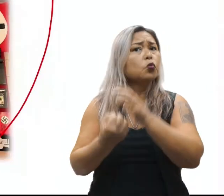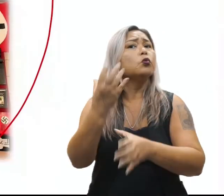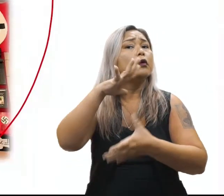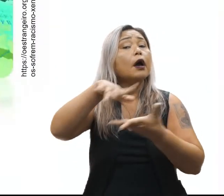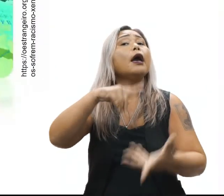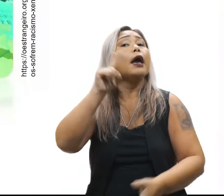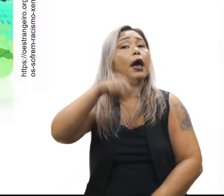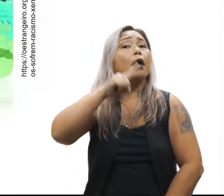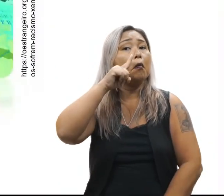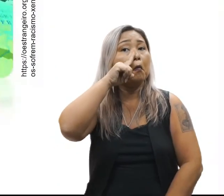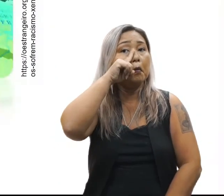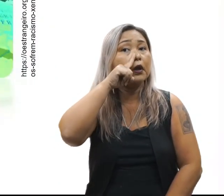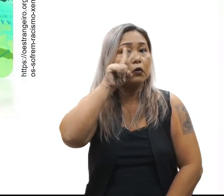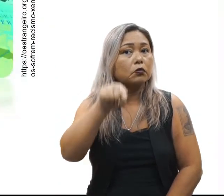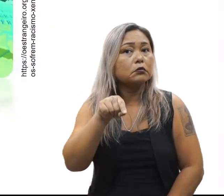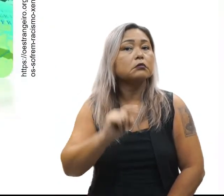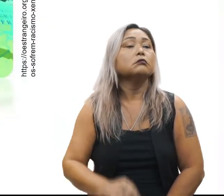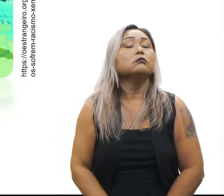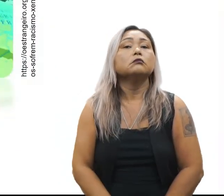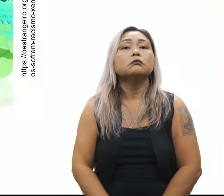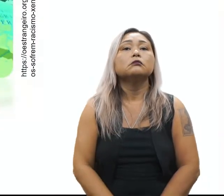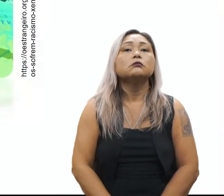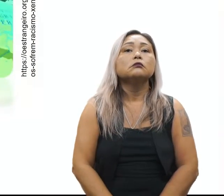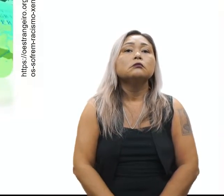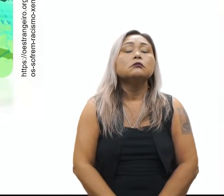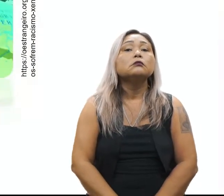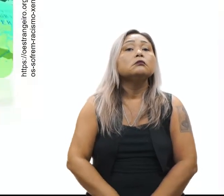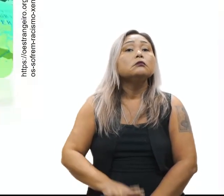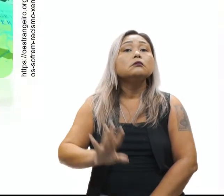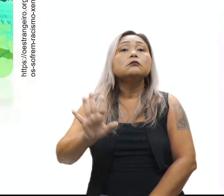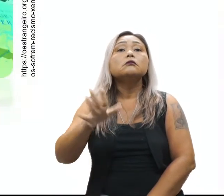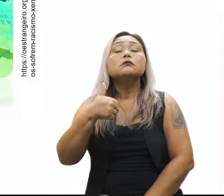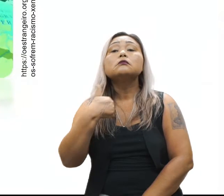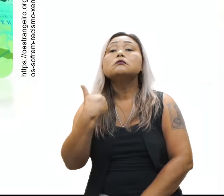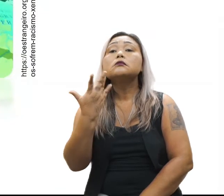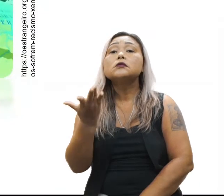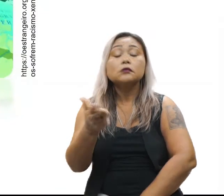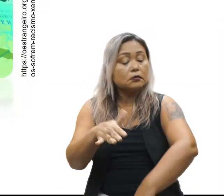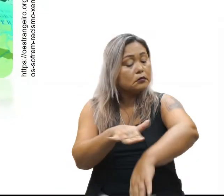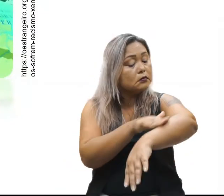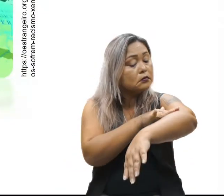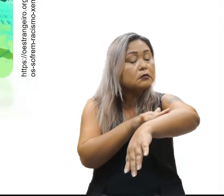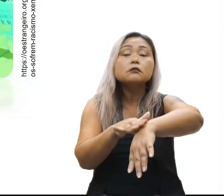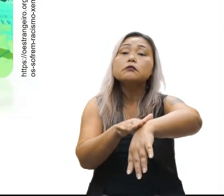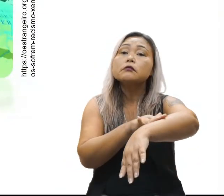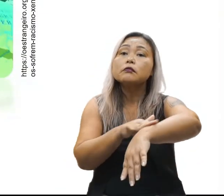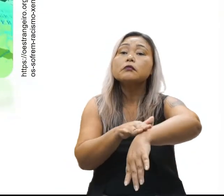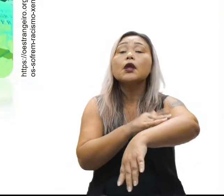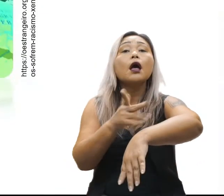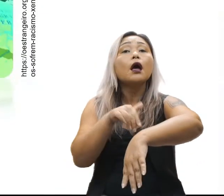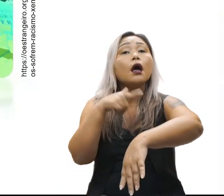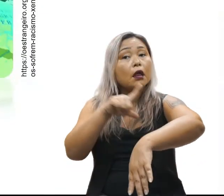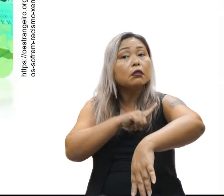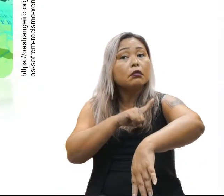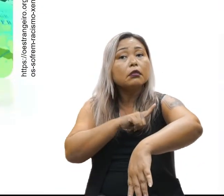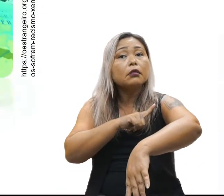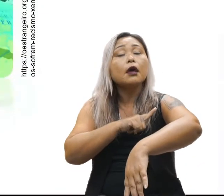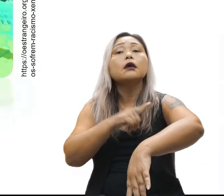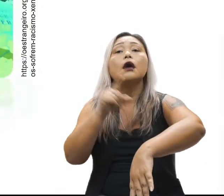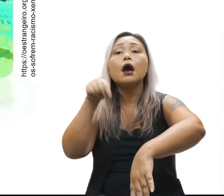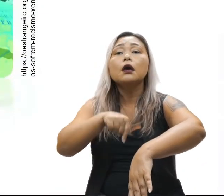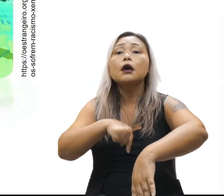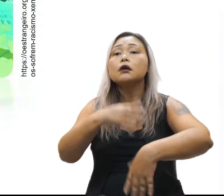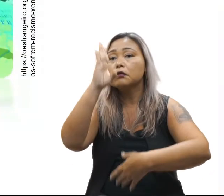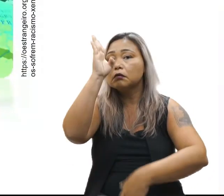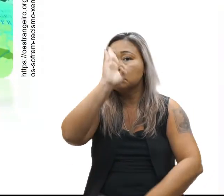isso, viu? Bom, e aí o racismo também ocorre aqui no Brasil, gente. O racismo,